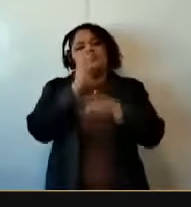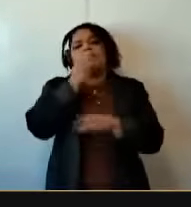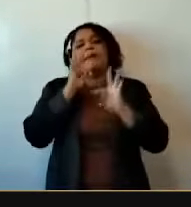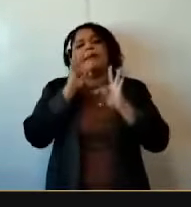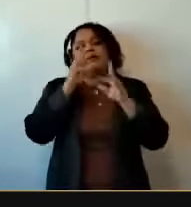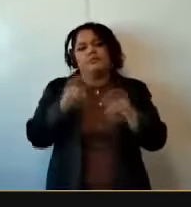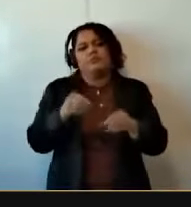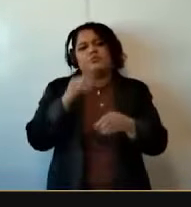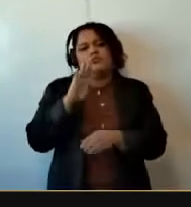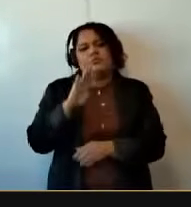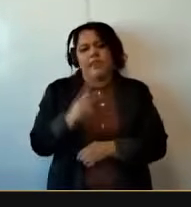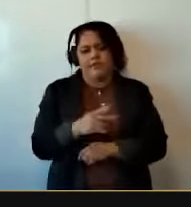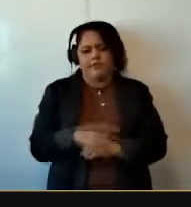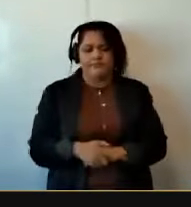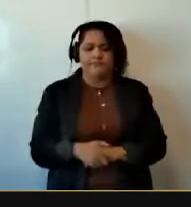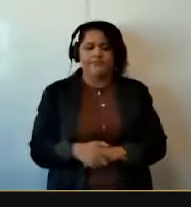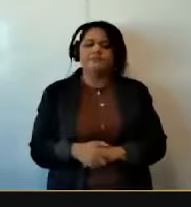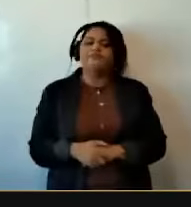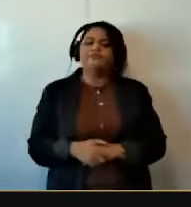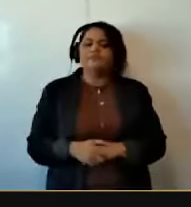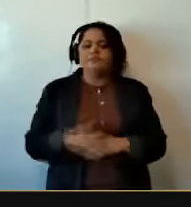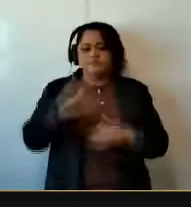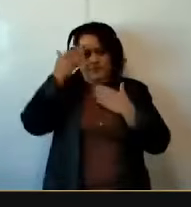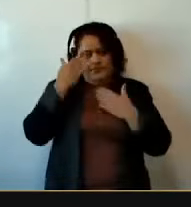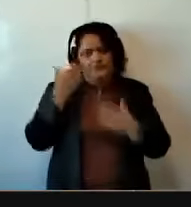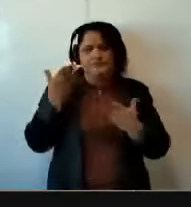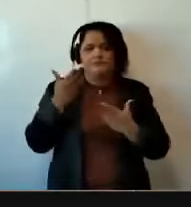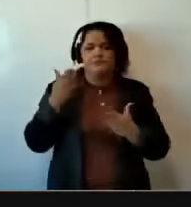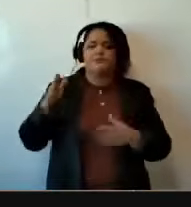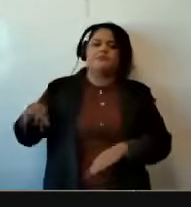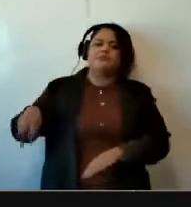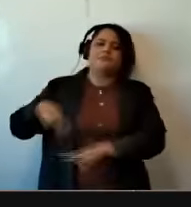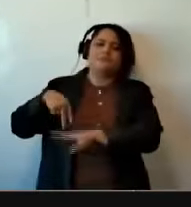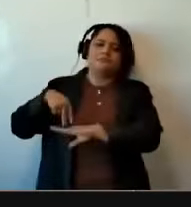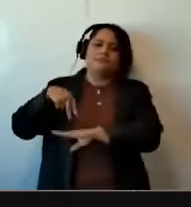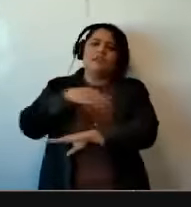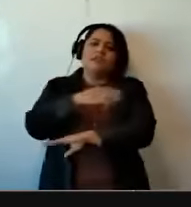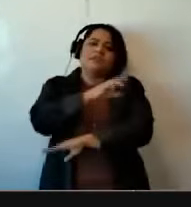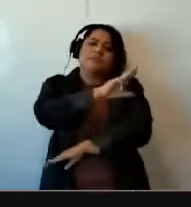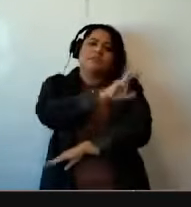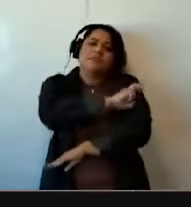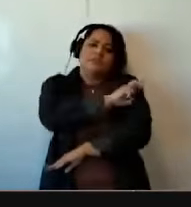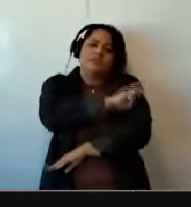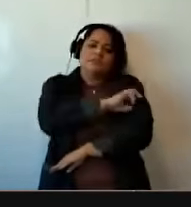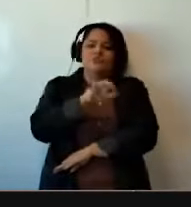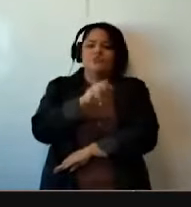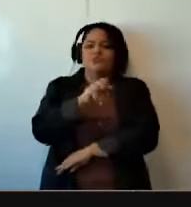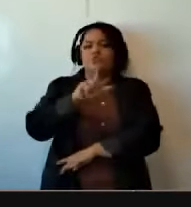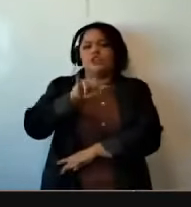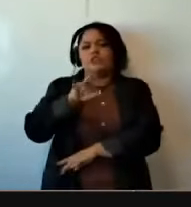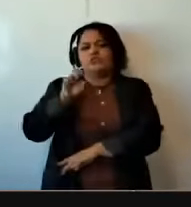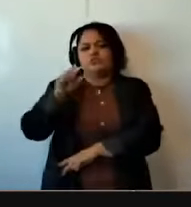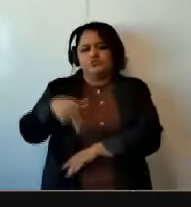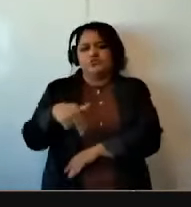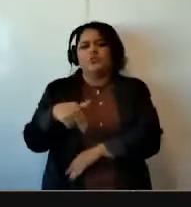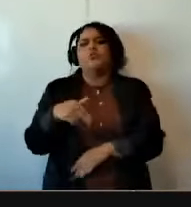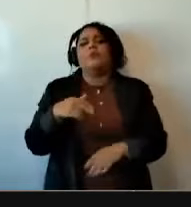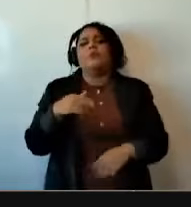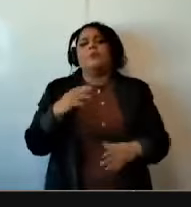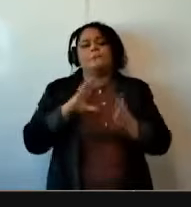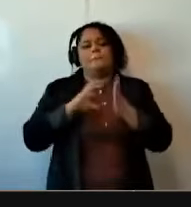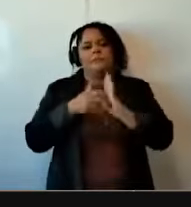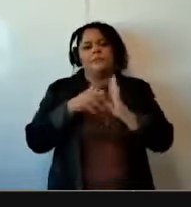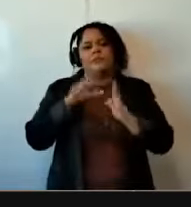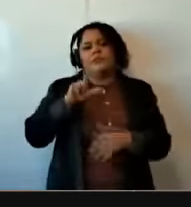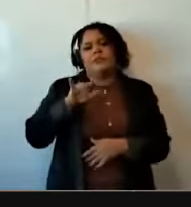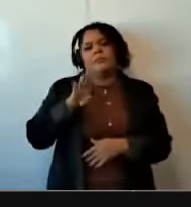Obrigado. Para encaminhar, Sargento Jalisson, Partido Liberal. Boa tarde, presidente. Boa tarde, secretário do meu partido, Cláudio, do Mundo Novo do PL.